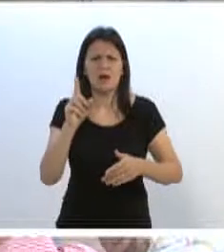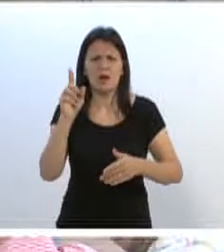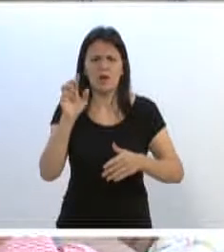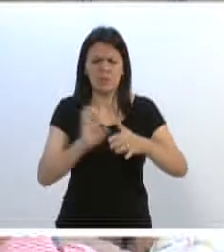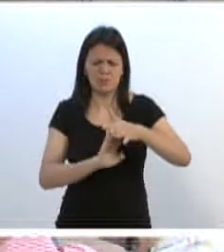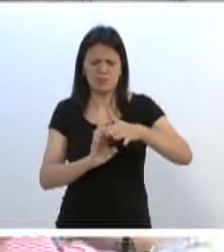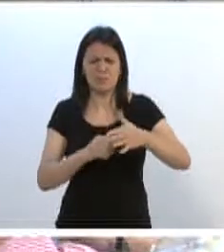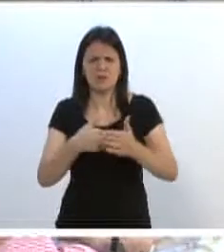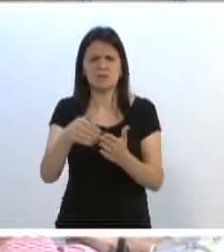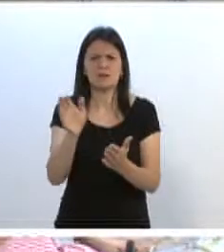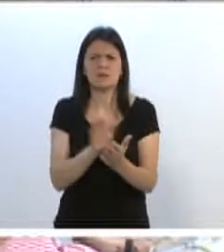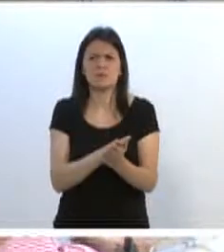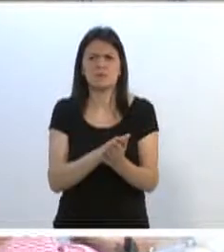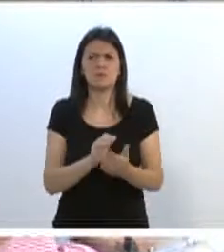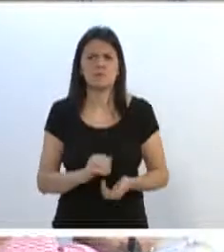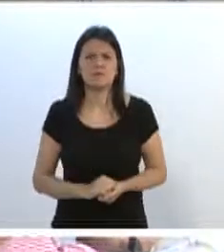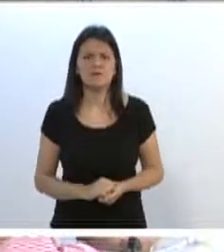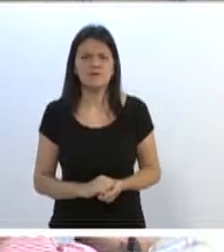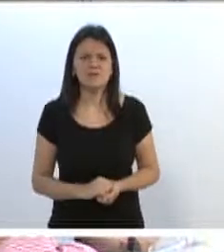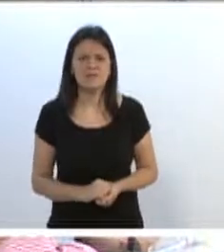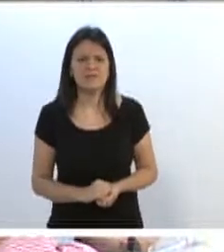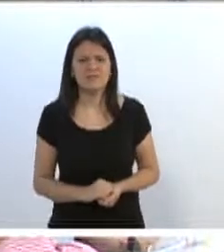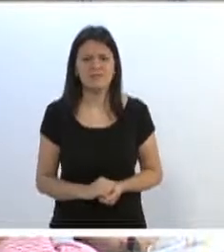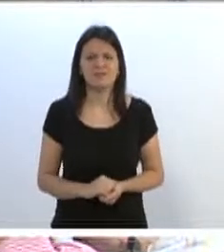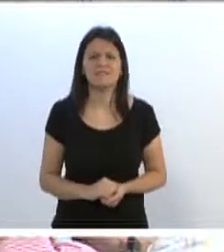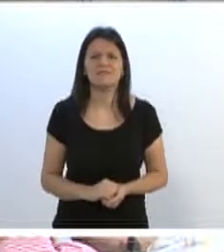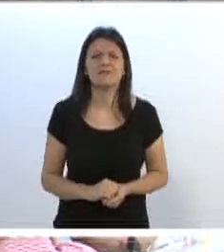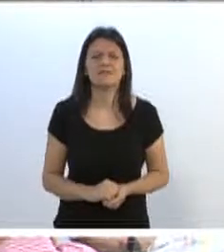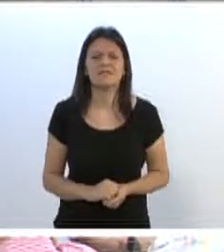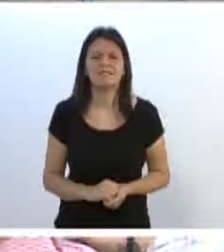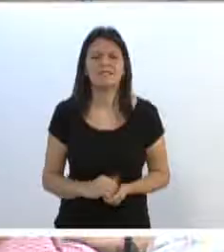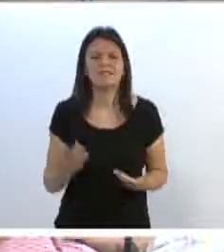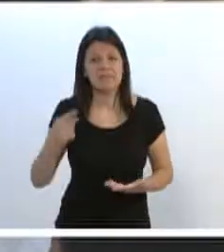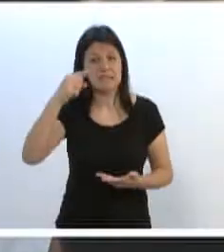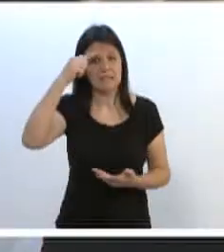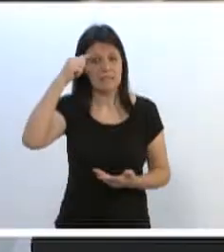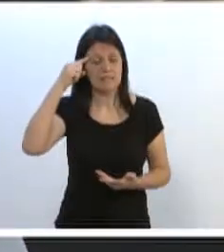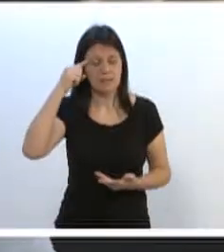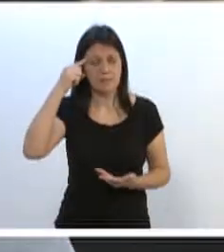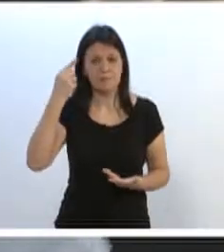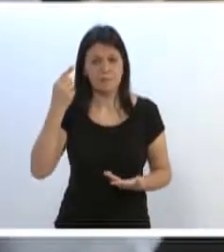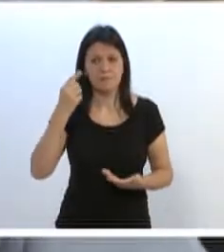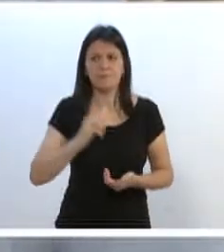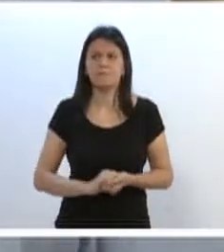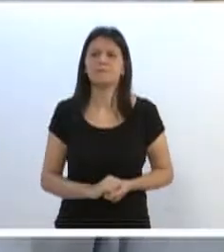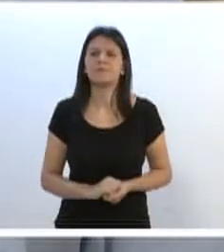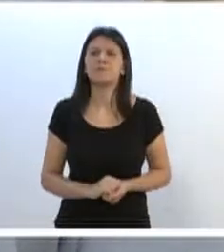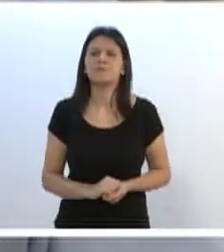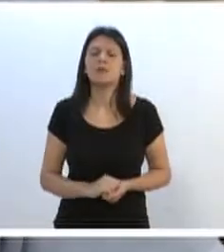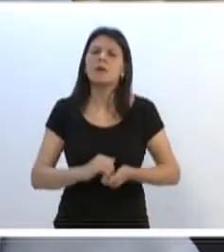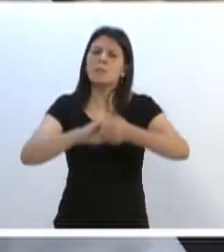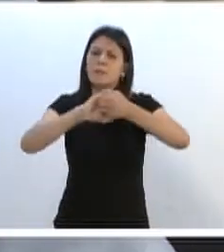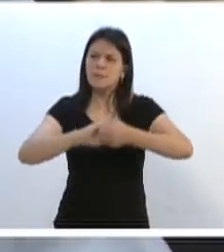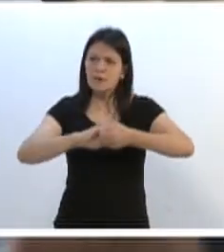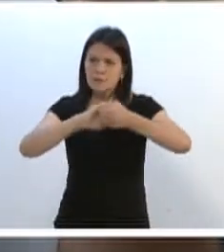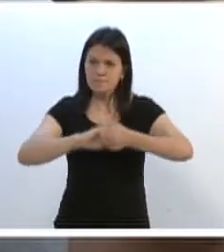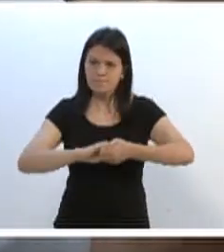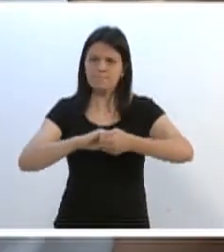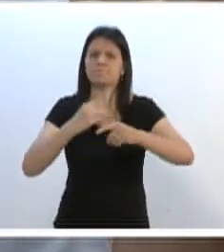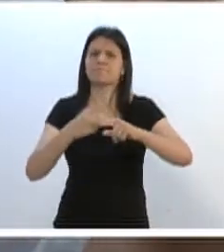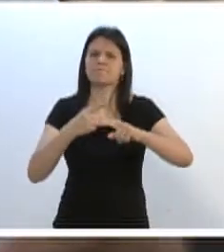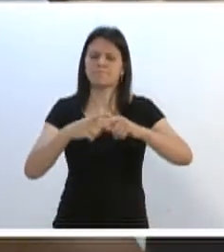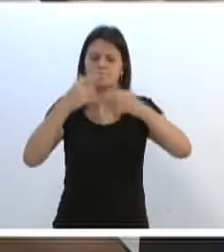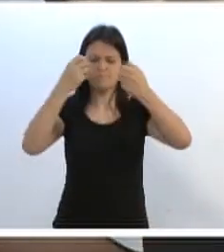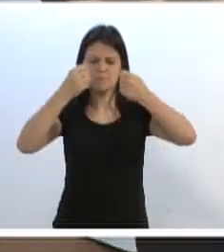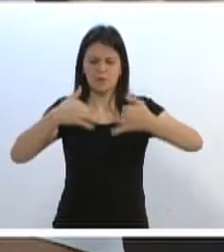presidente. Com autorização do orador, vereador Ito. Vereador Juvino Cardoso, parabéns pelo seu pronunciamento.